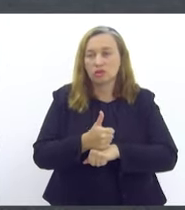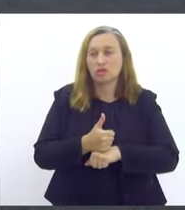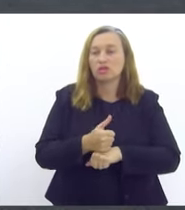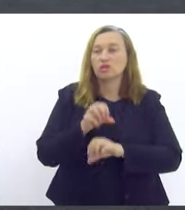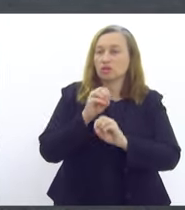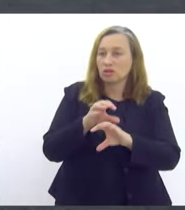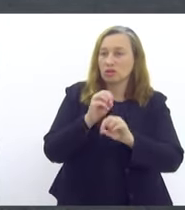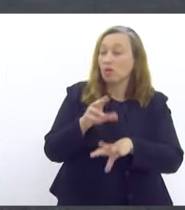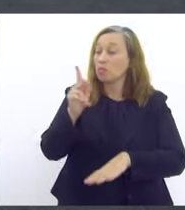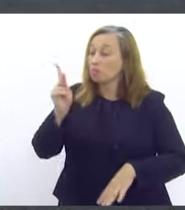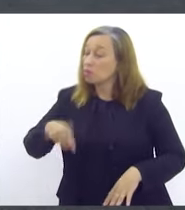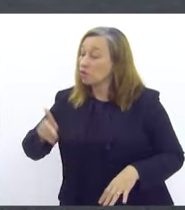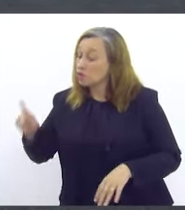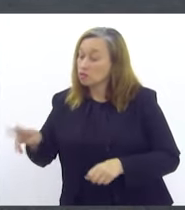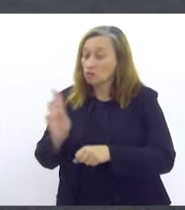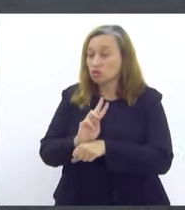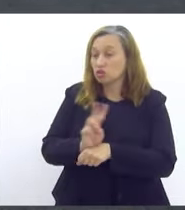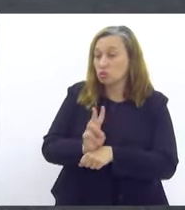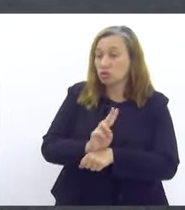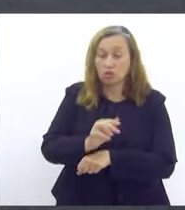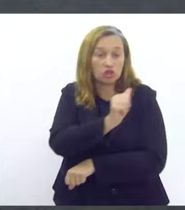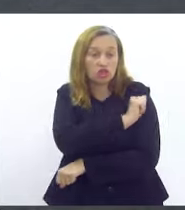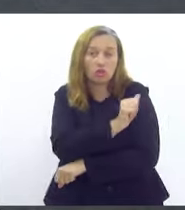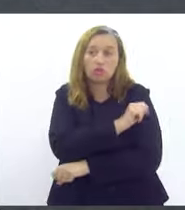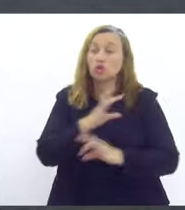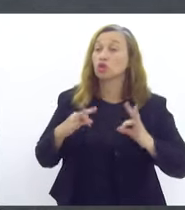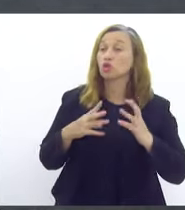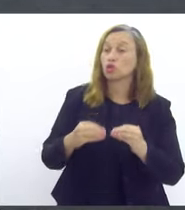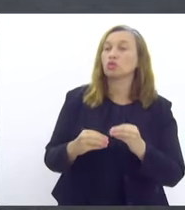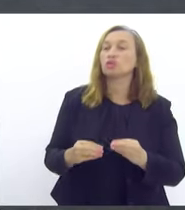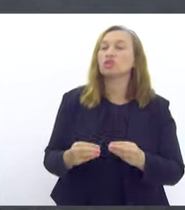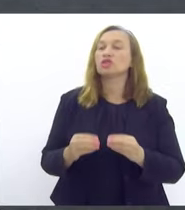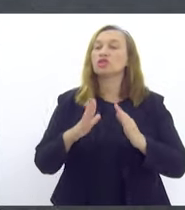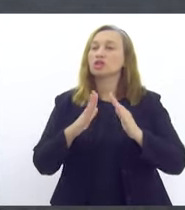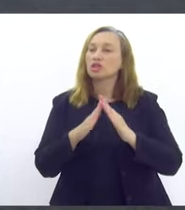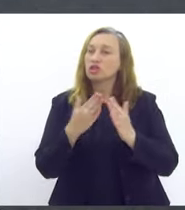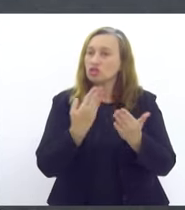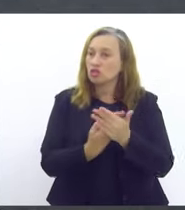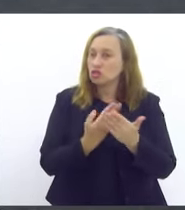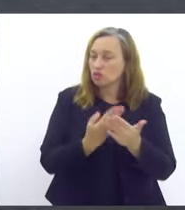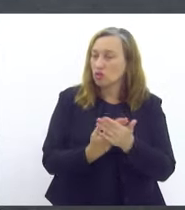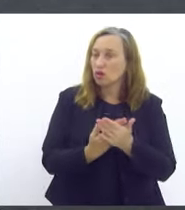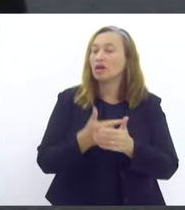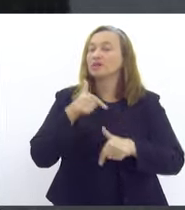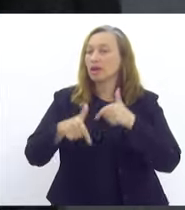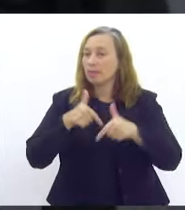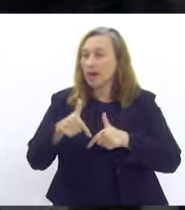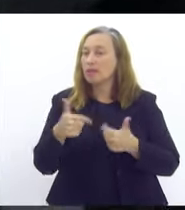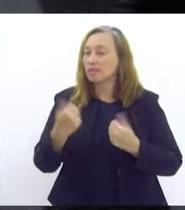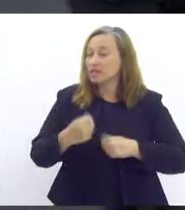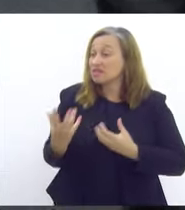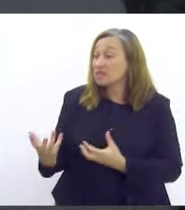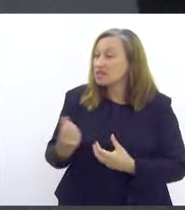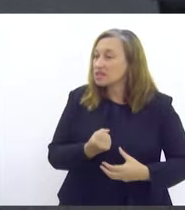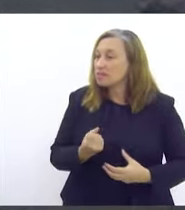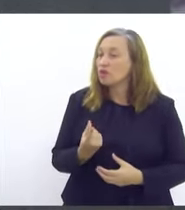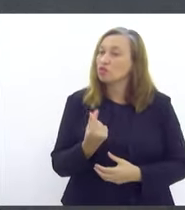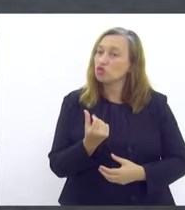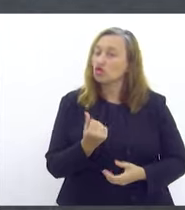professores, inspetores de alunos, todos os trabalhadores das escolas têm que receber o